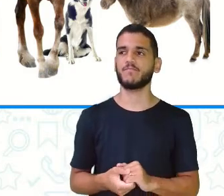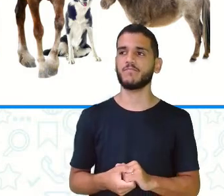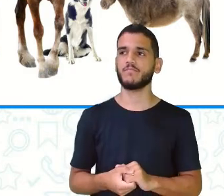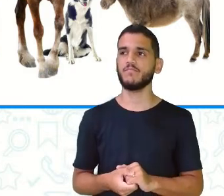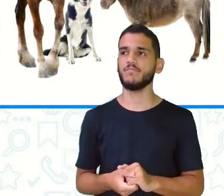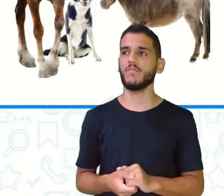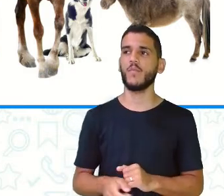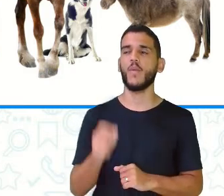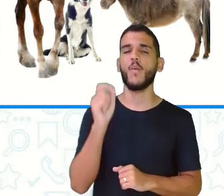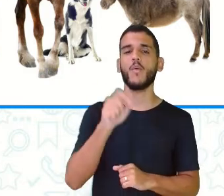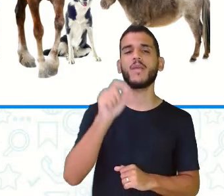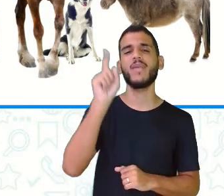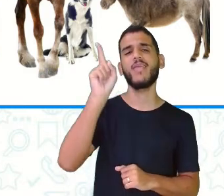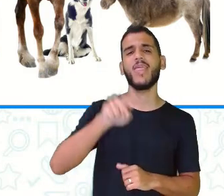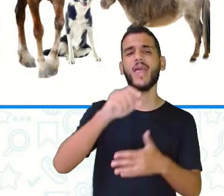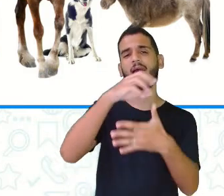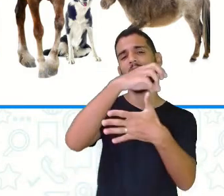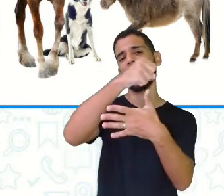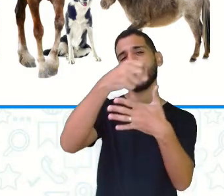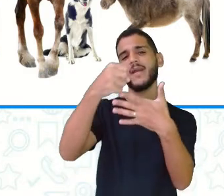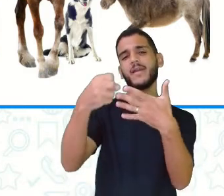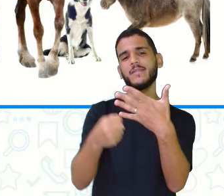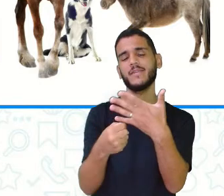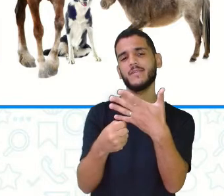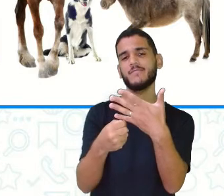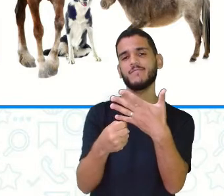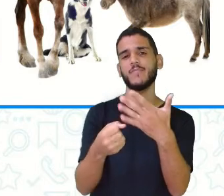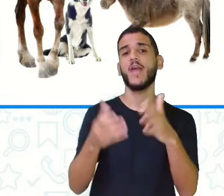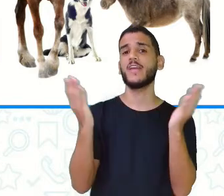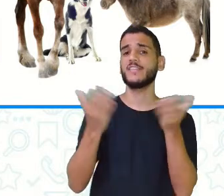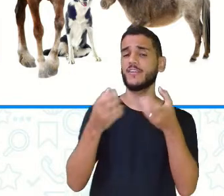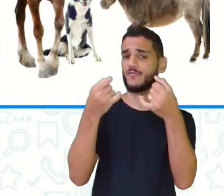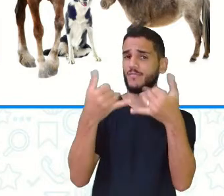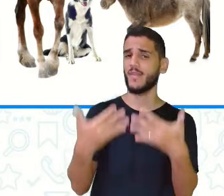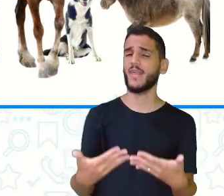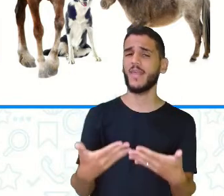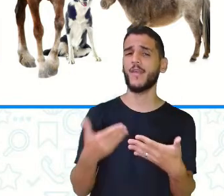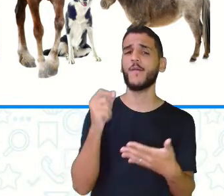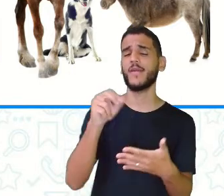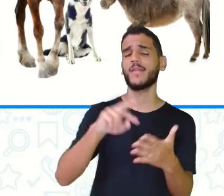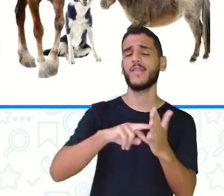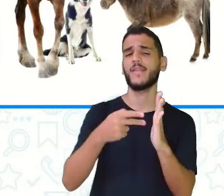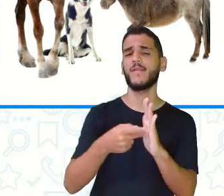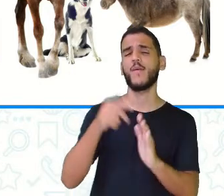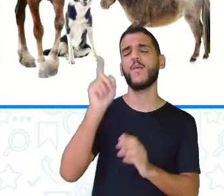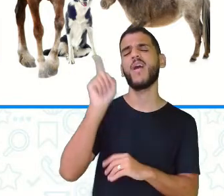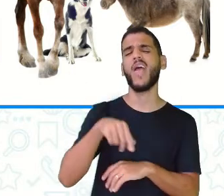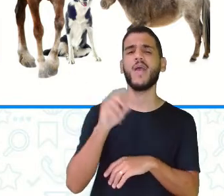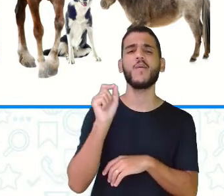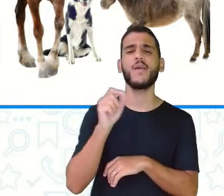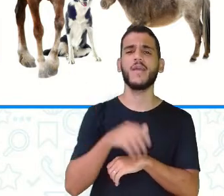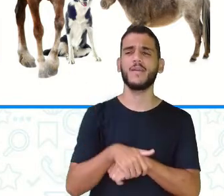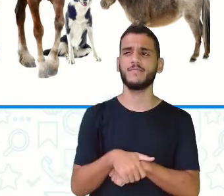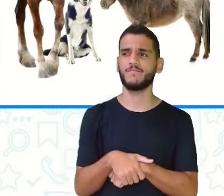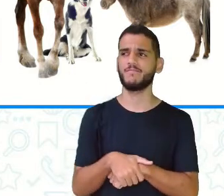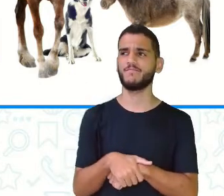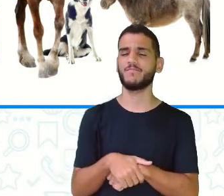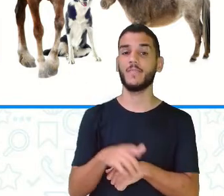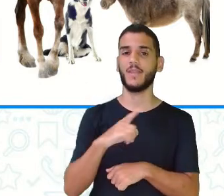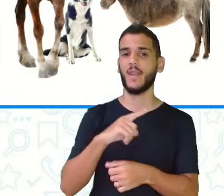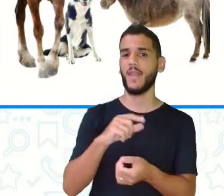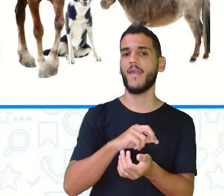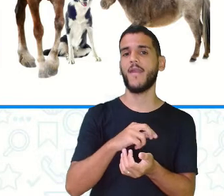o que é uma cadeia alimentar? Já falei bastante aqui sobre, e o que é uma cadeia alimentar? Estou vendo ali vários